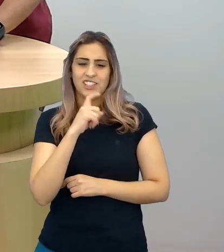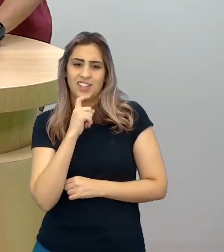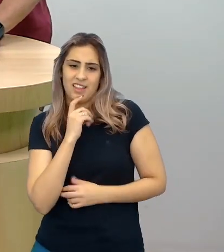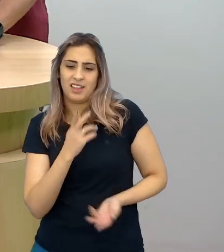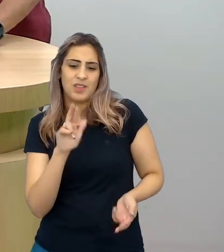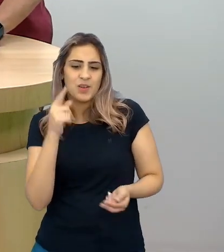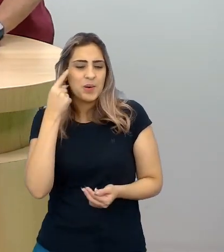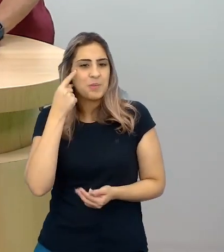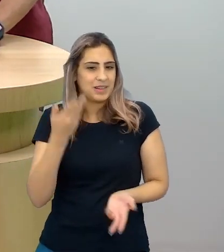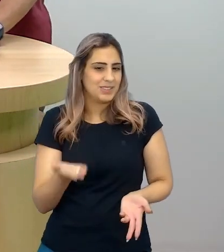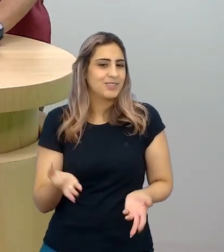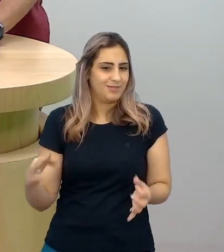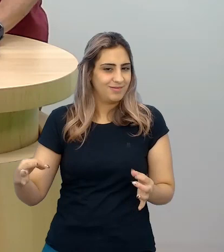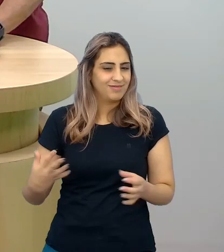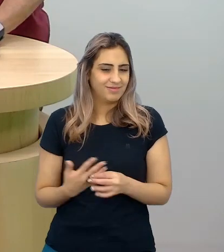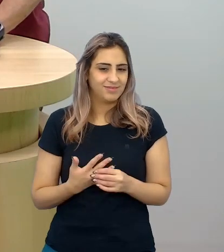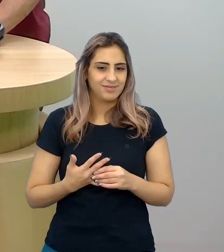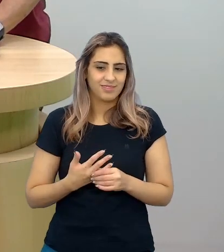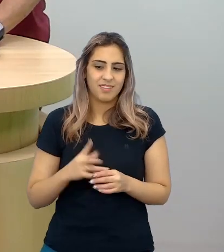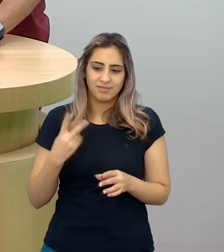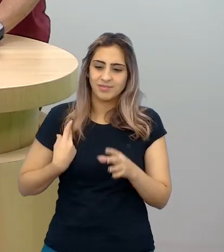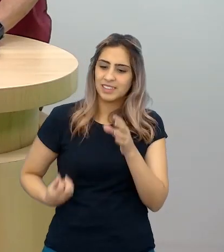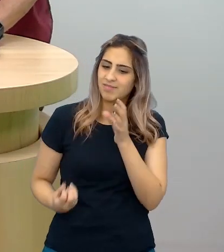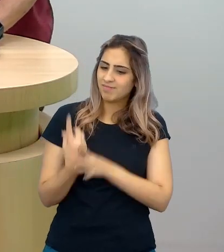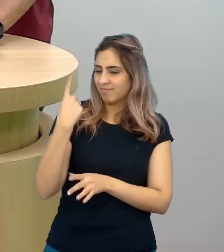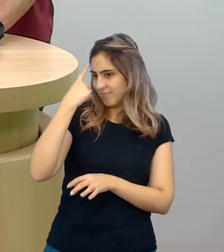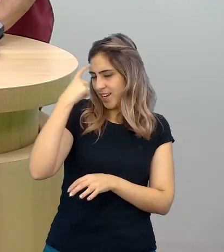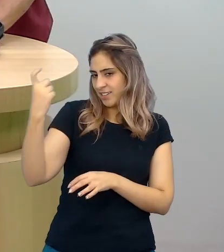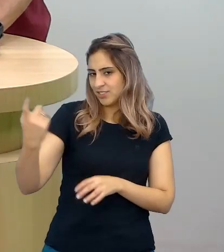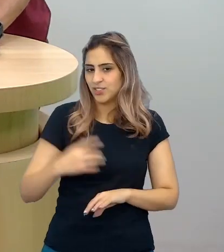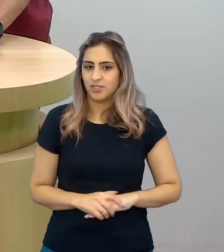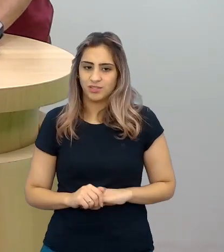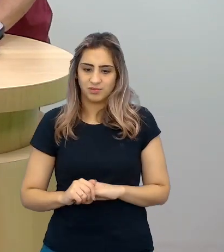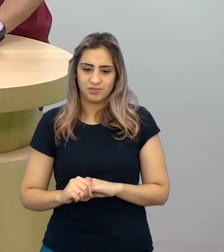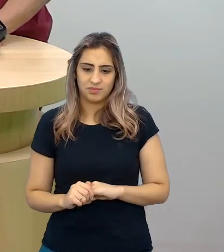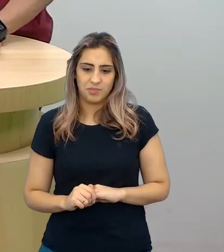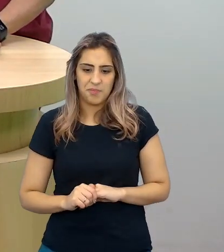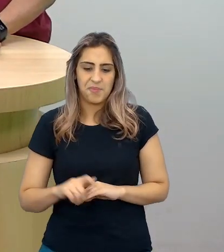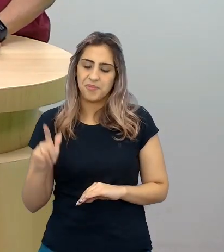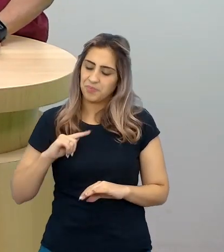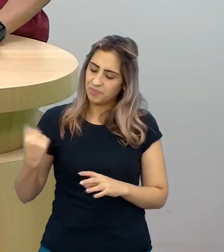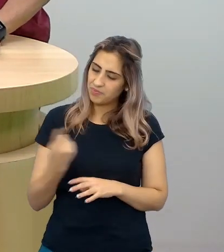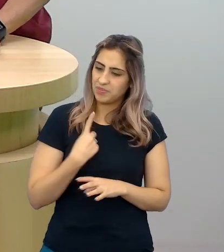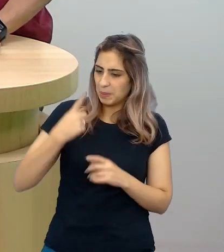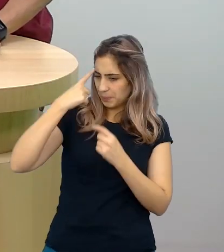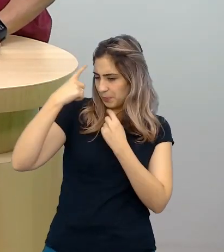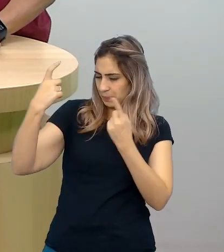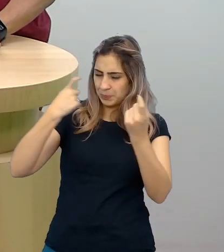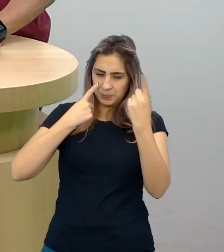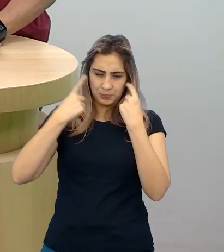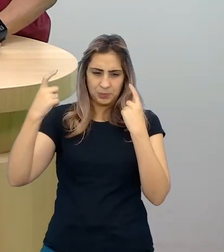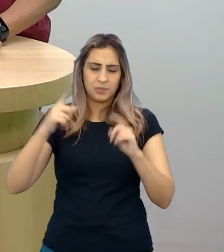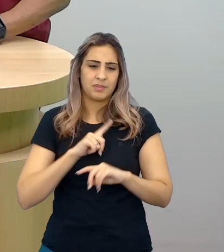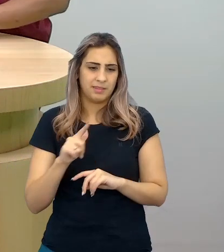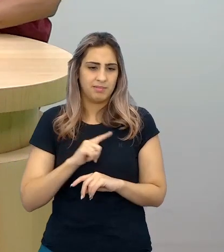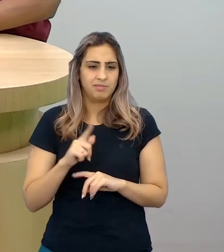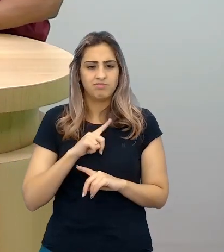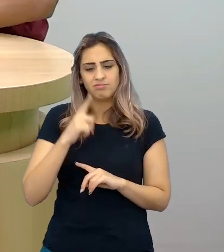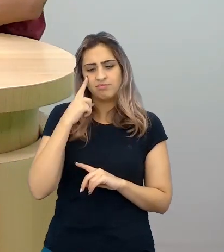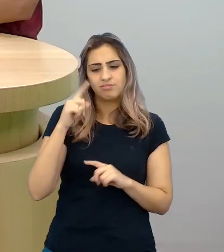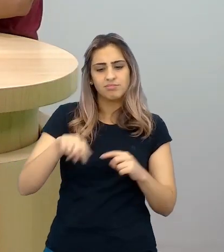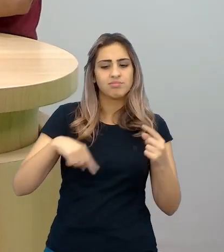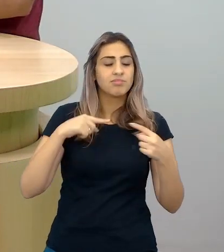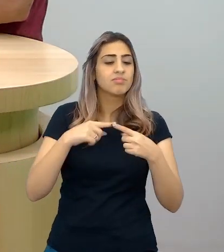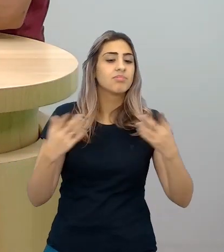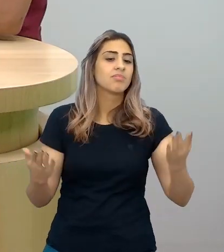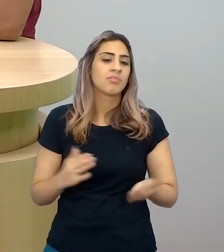tinha pensado por esse Não, é uma lado. besteira, mas o professor tem que ser criativo, né? A gente Não usa tem- cada coisa, você não sabe tem bem jeito. o quanto a gente é criativo. Não, tem que se E virar. aqui a gente tem então de cada um, né? Legal. Então